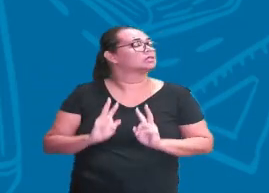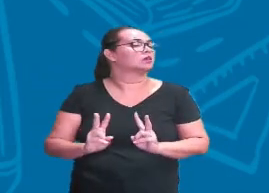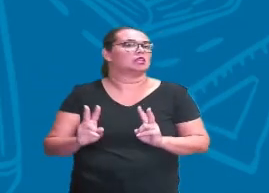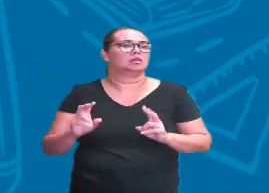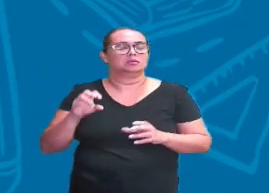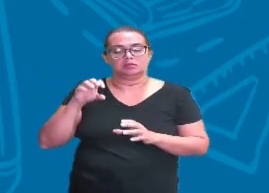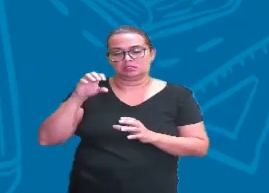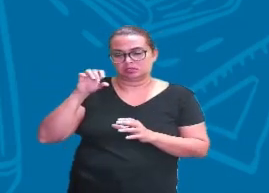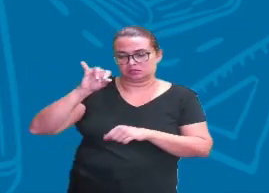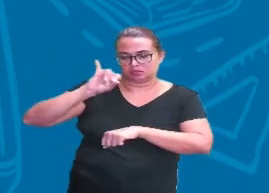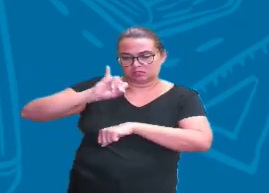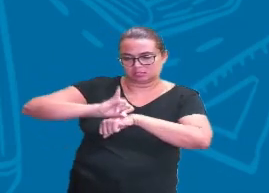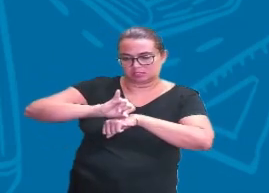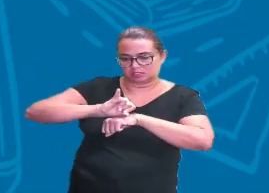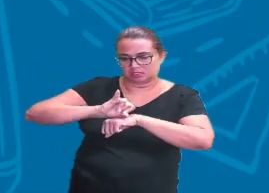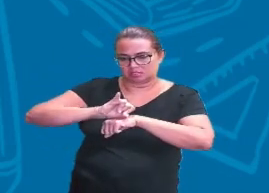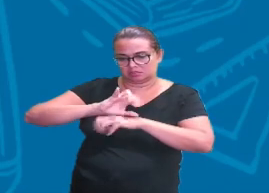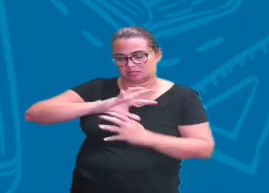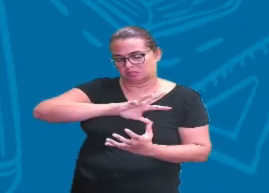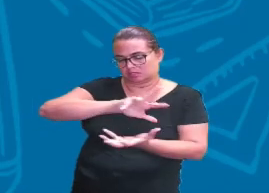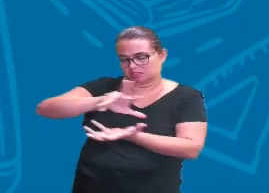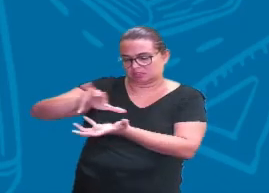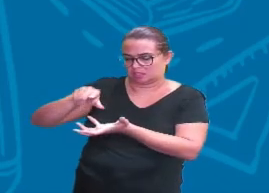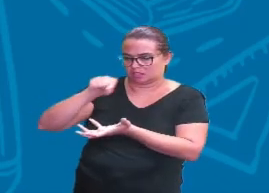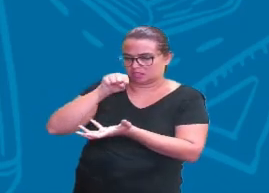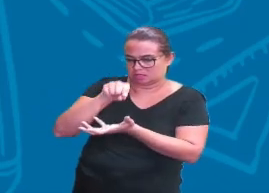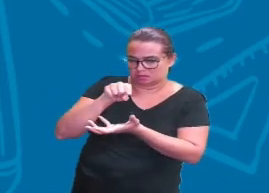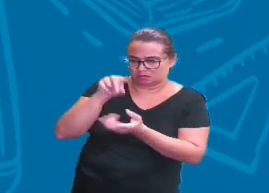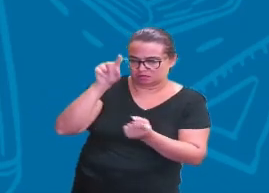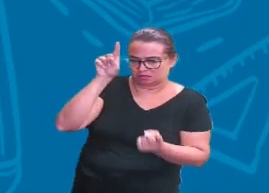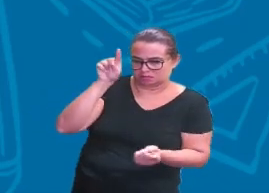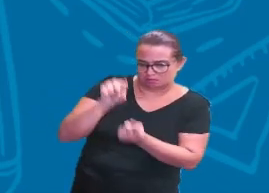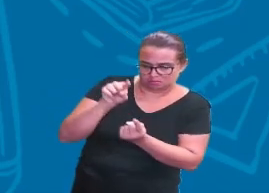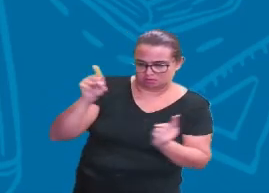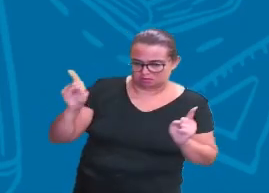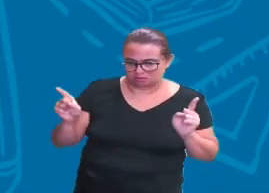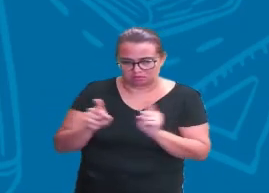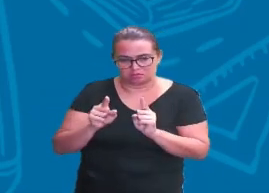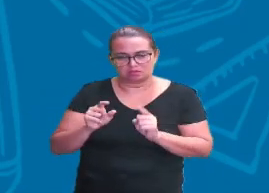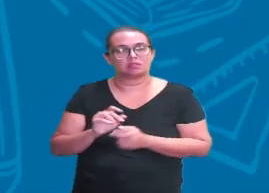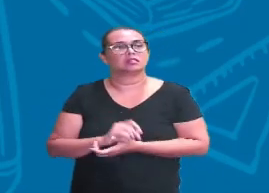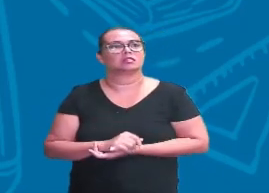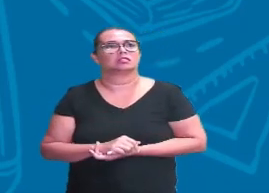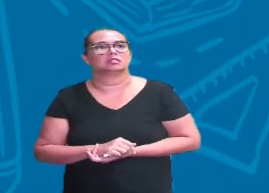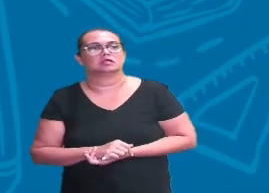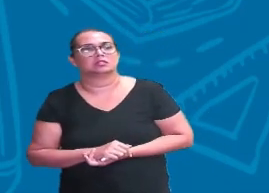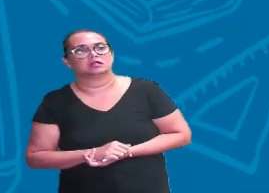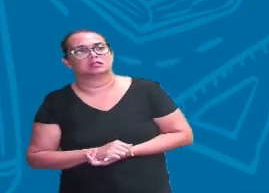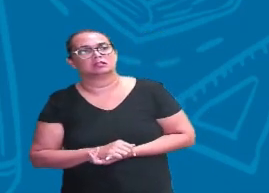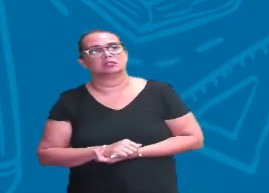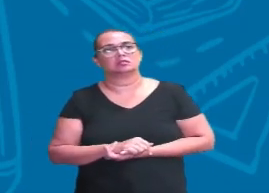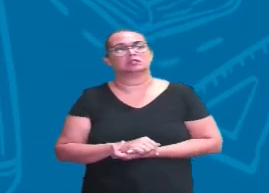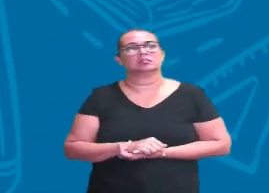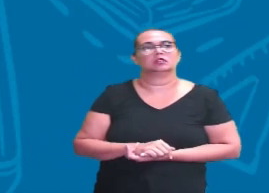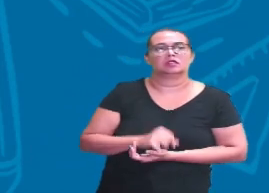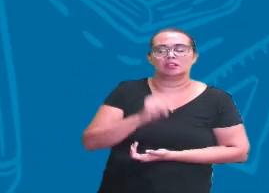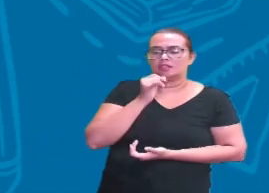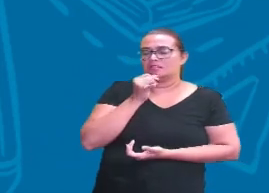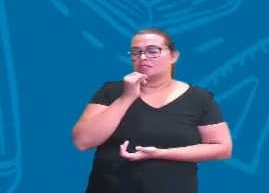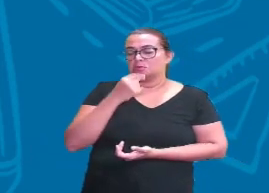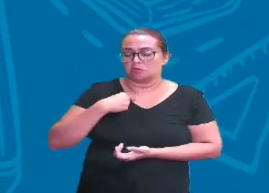O centro da onde? Da Terra. Bom? Ah, professor, mas se eu cavasse, reza a lenda, né? Se eu cavasse